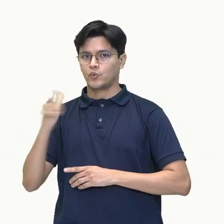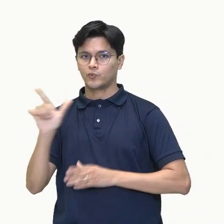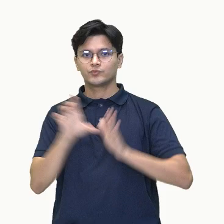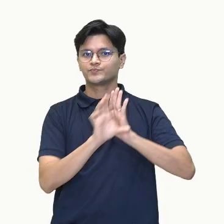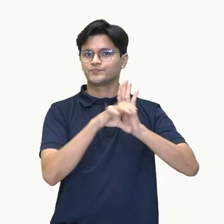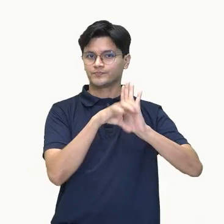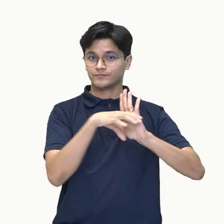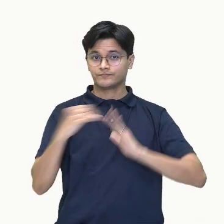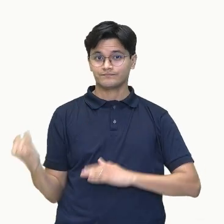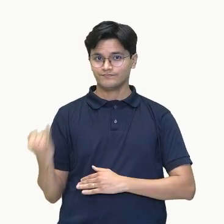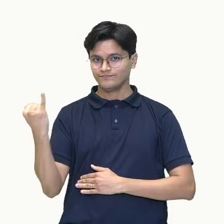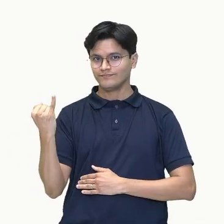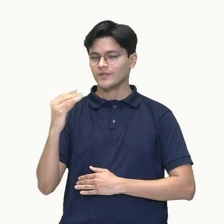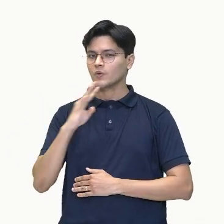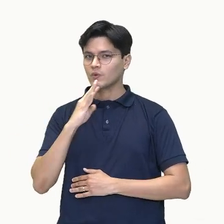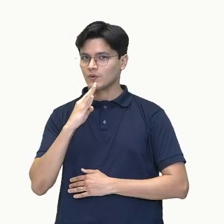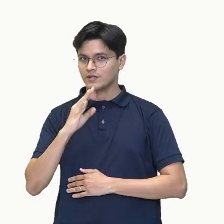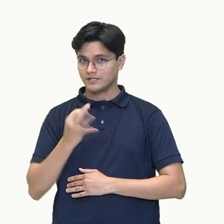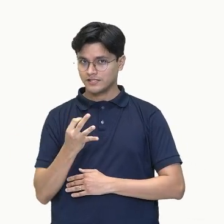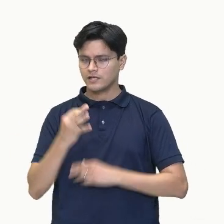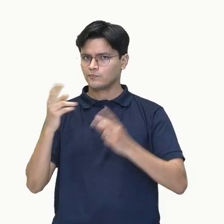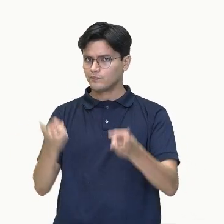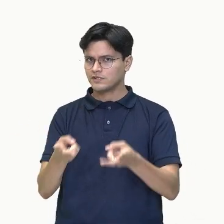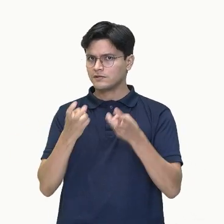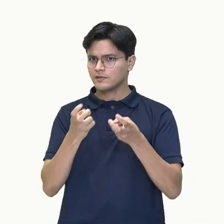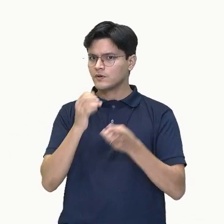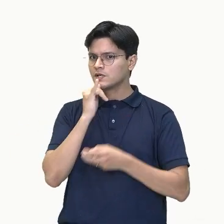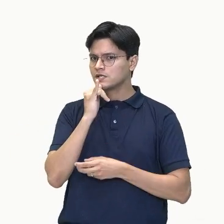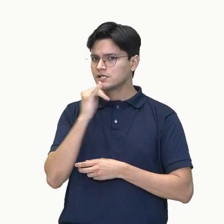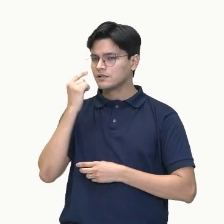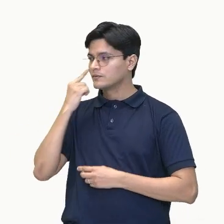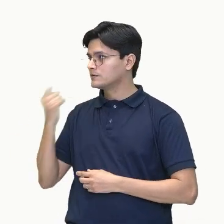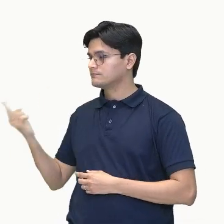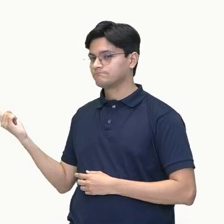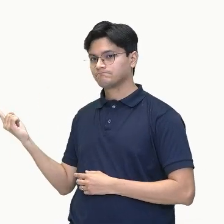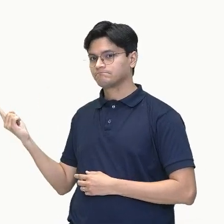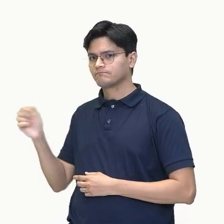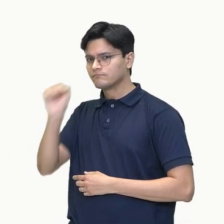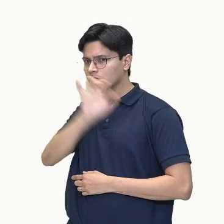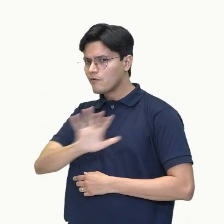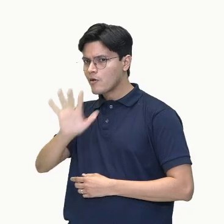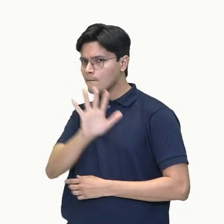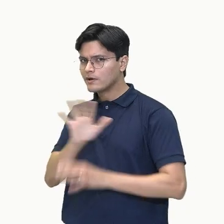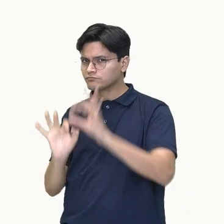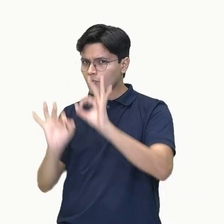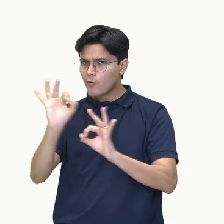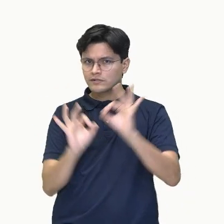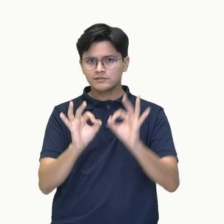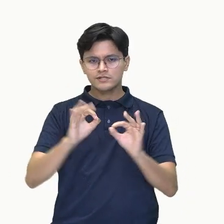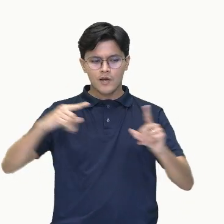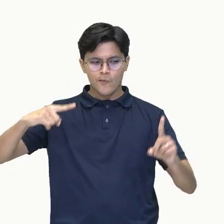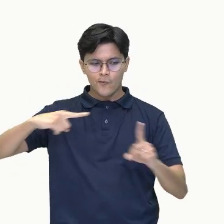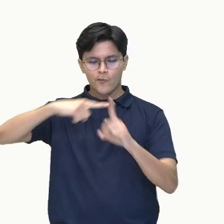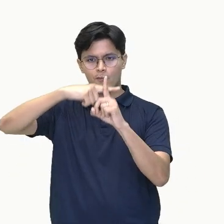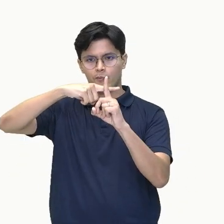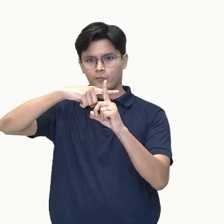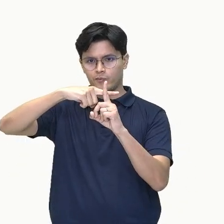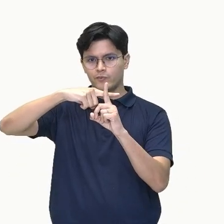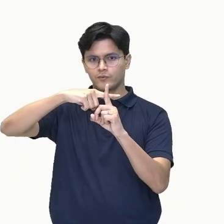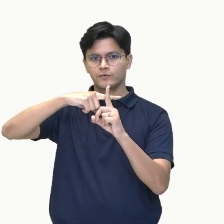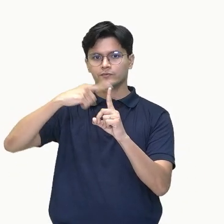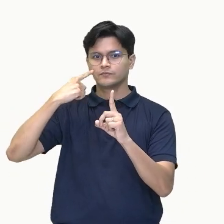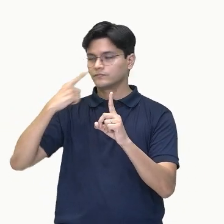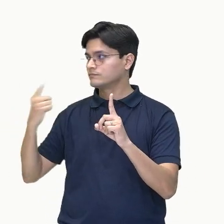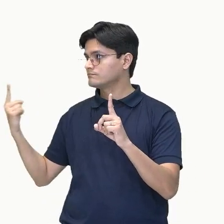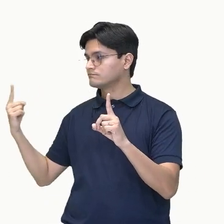Você percebeu que quando, aqui na imagem, quando foram traçados aí os eixos, né? Tanto aqui